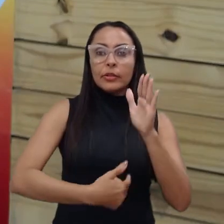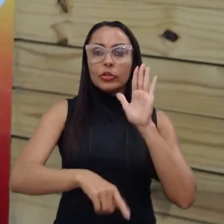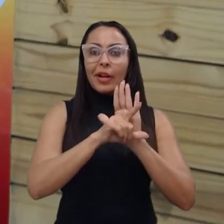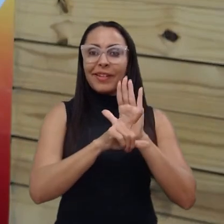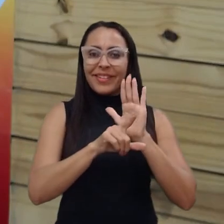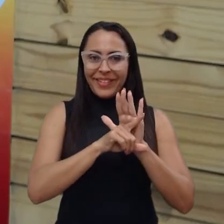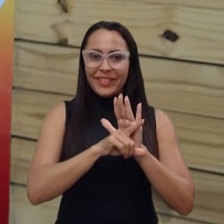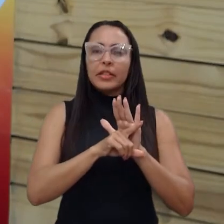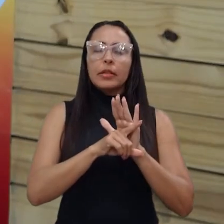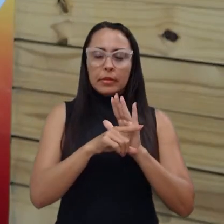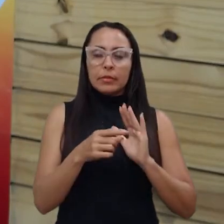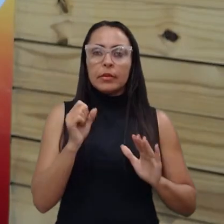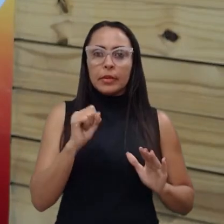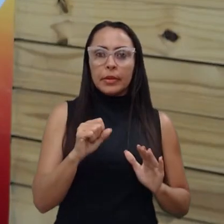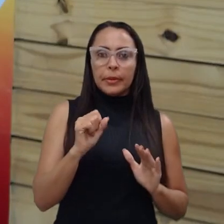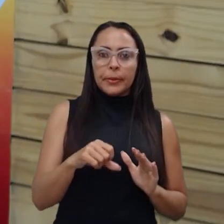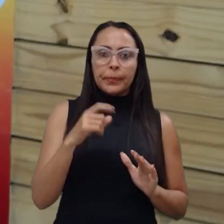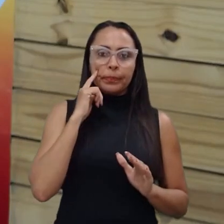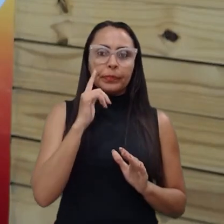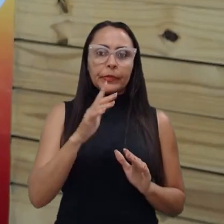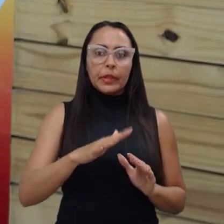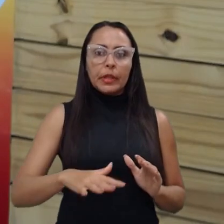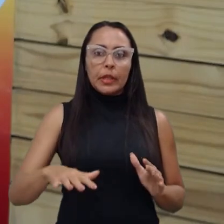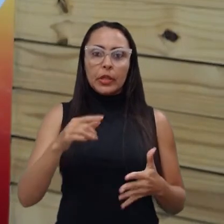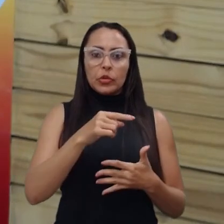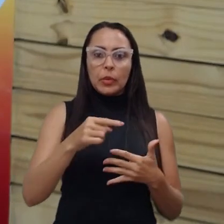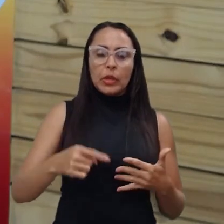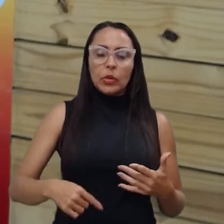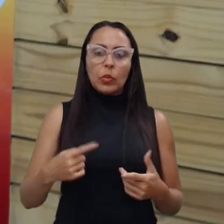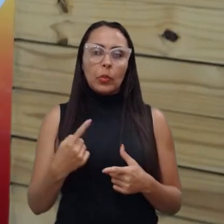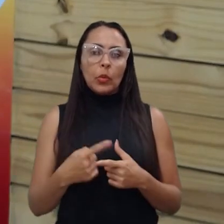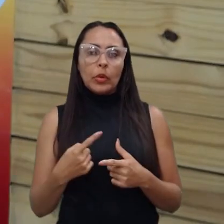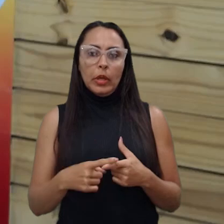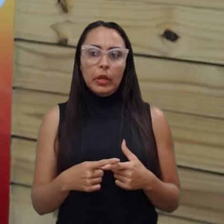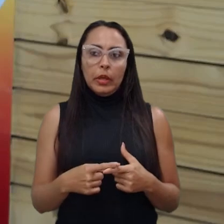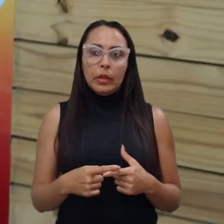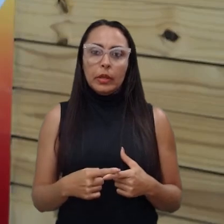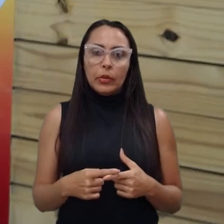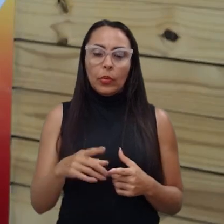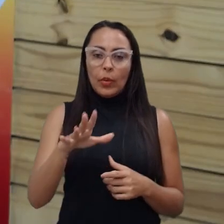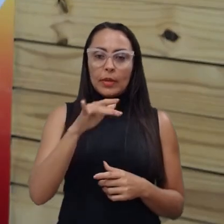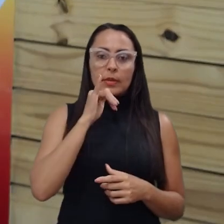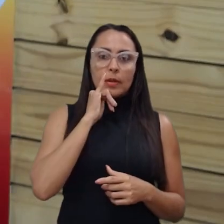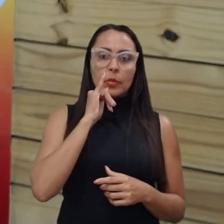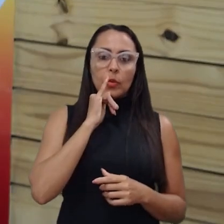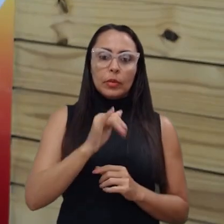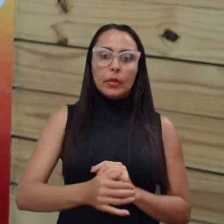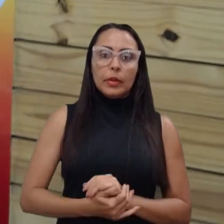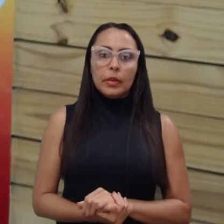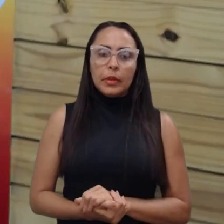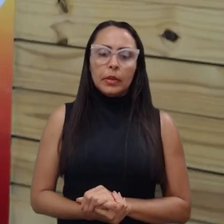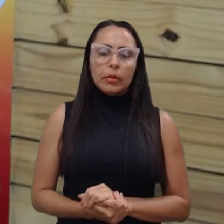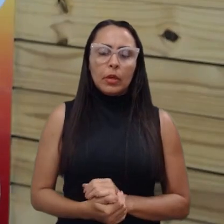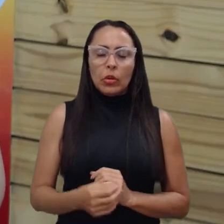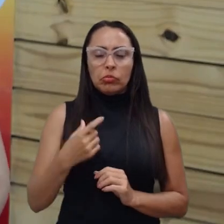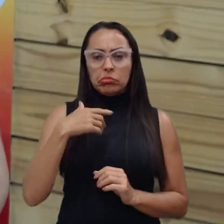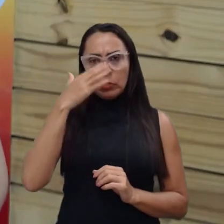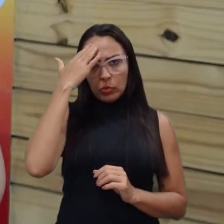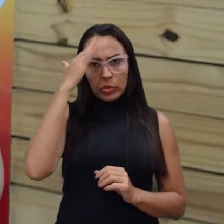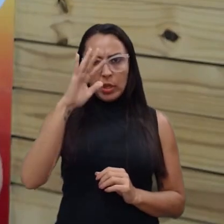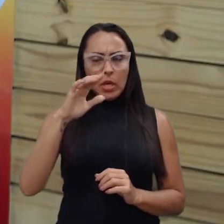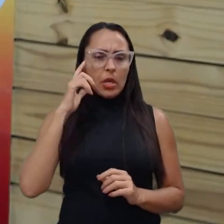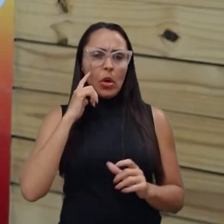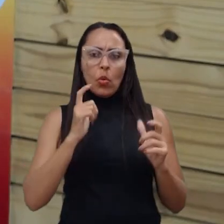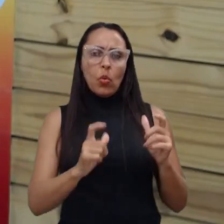sendo aplicada naquele aspecto. Por quê? Porque vou dar um exemplo. Eu não sei onde você está